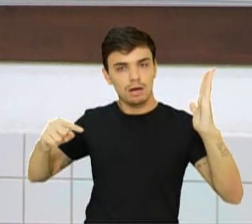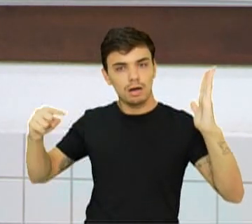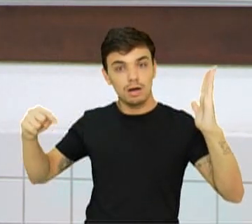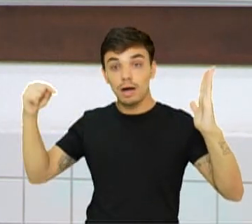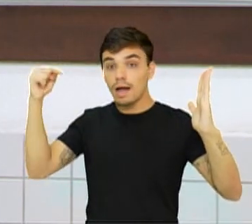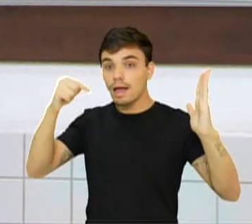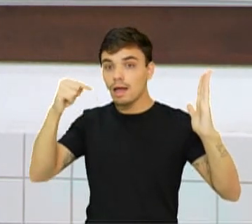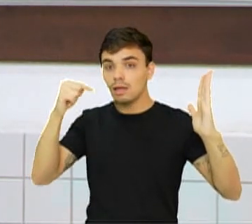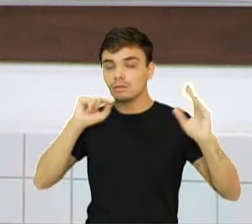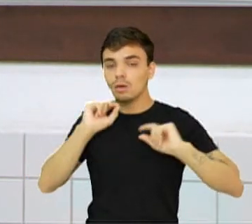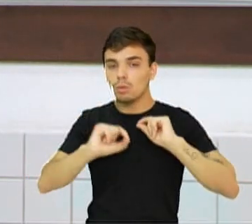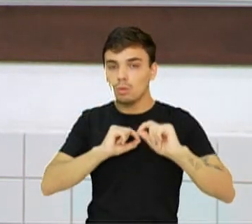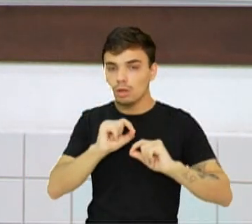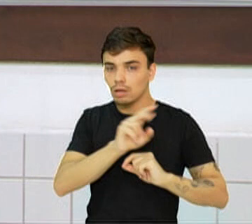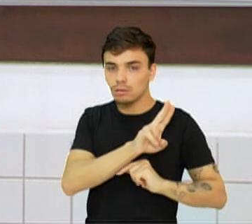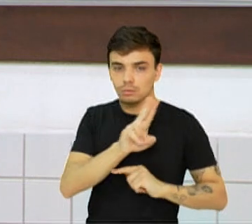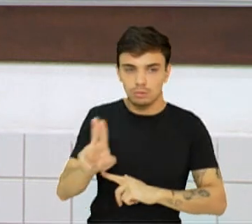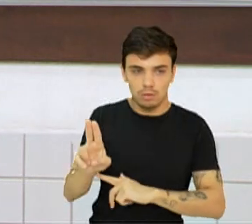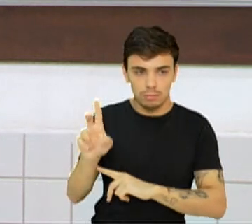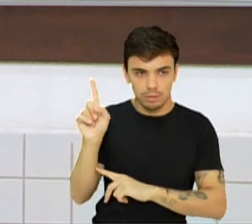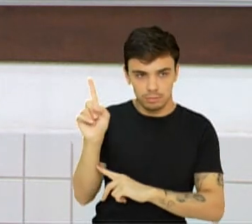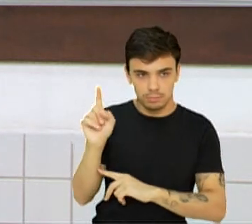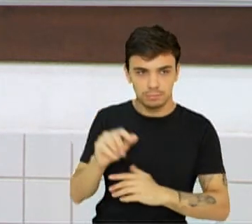pouco, né, são chamados